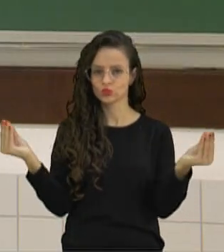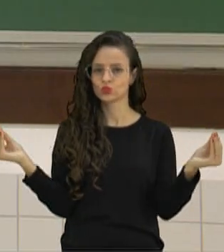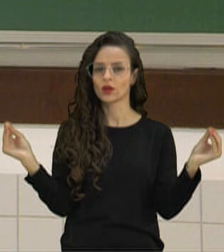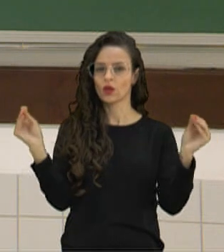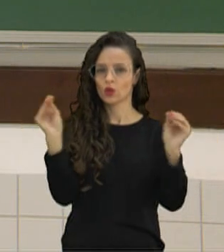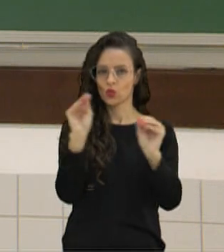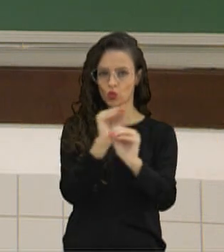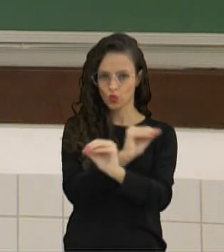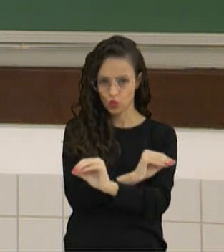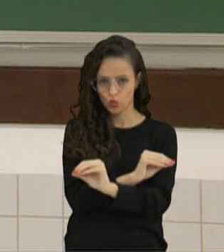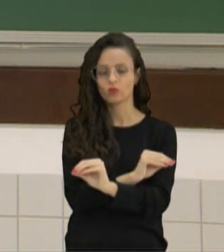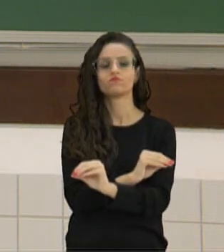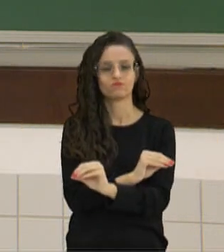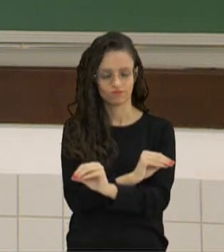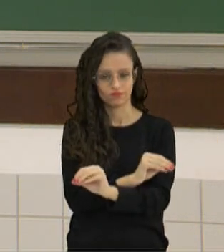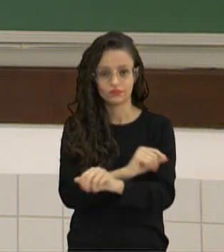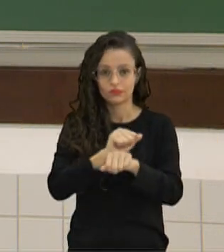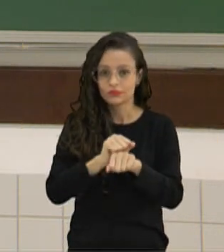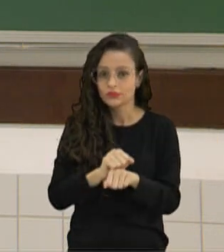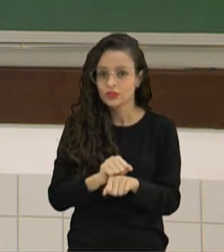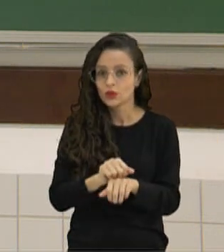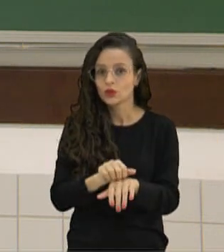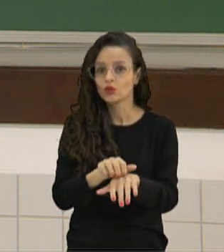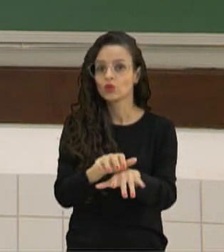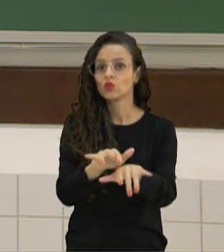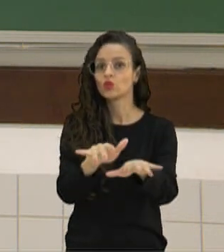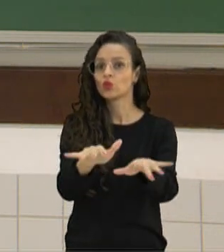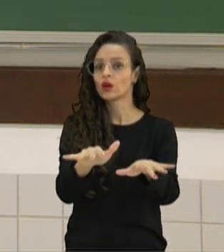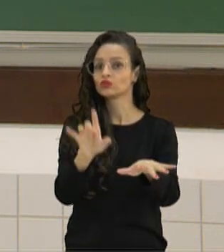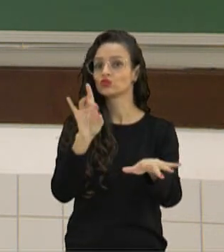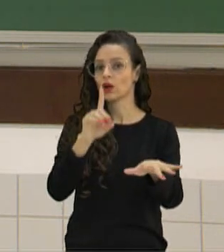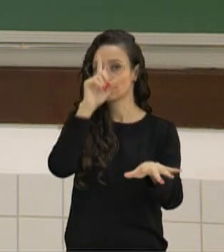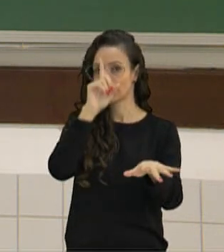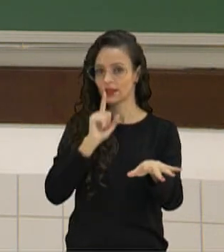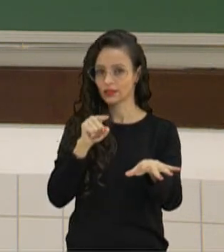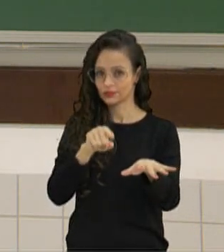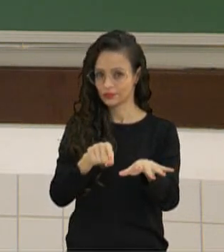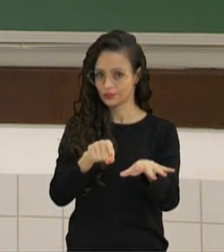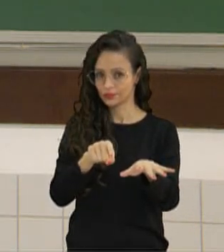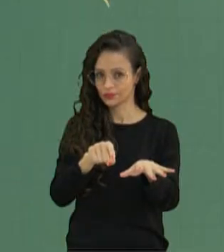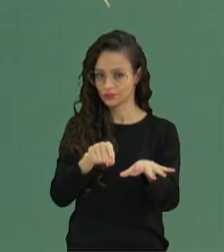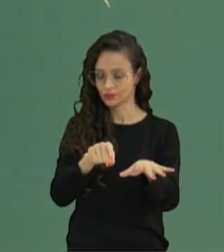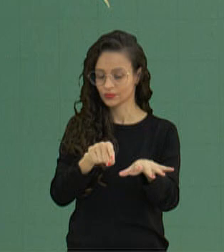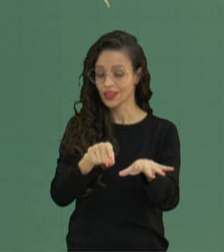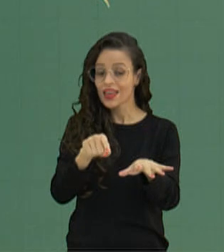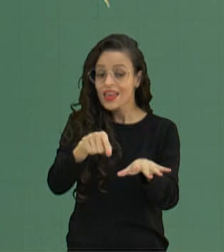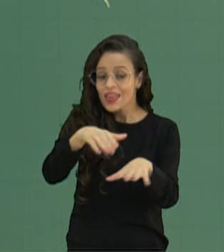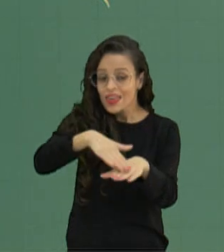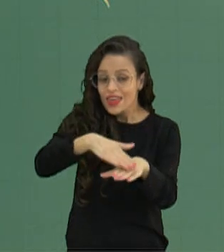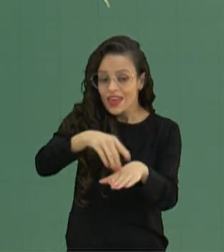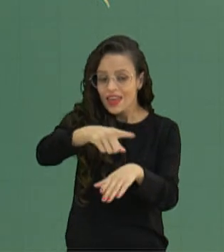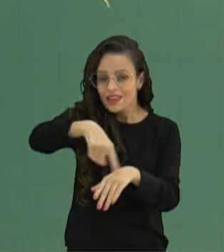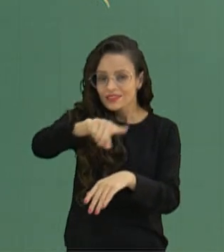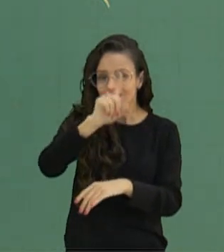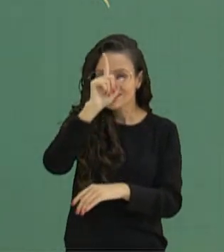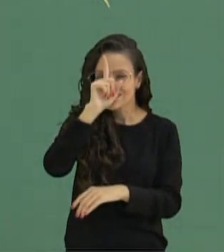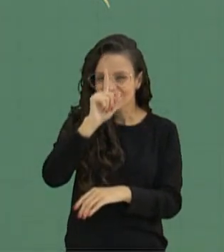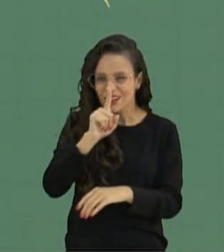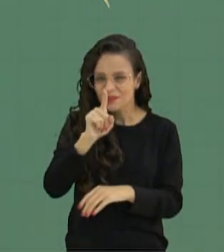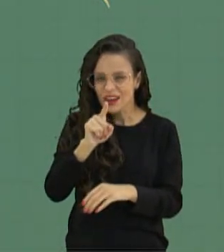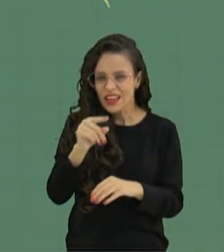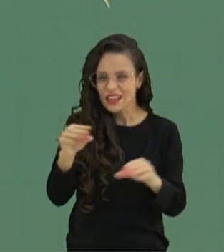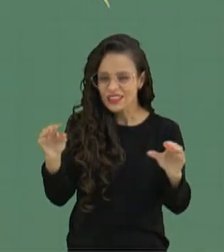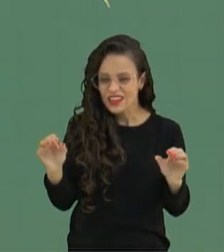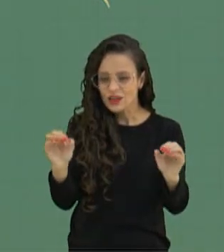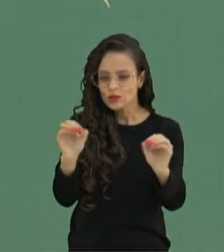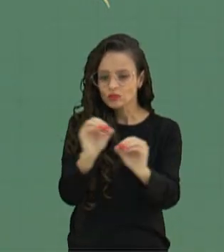cruzamento artificial e originaram só sementes amarelas. Ele cruzou essas que foram originadas da